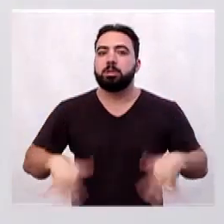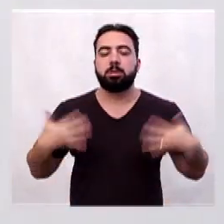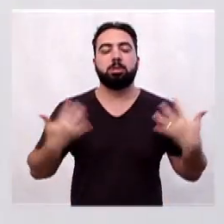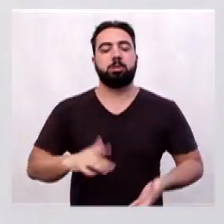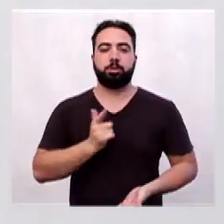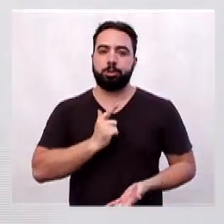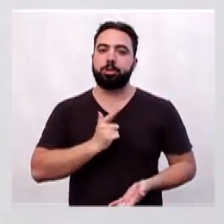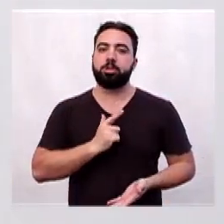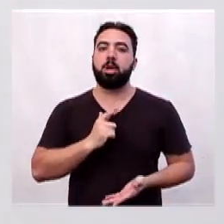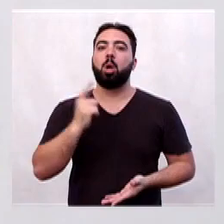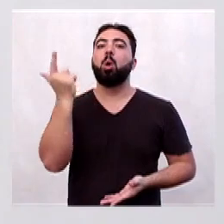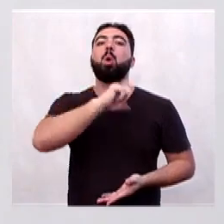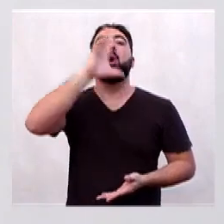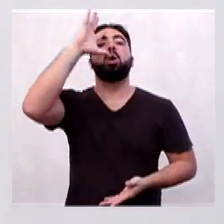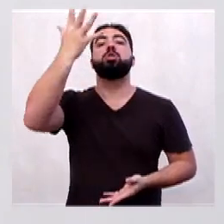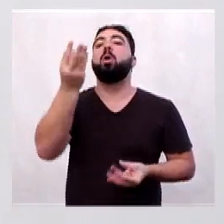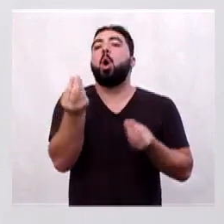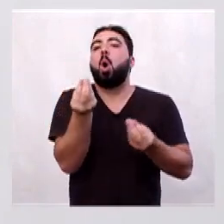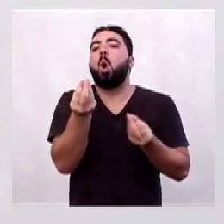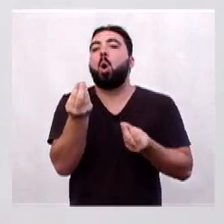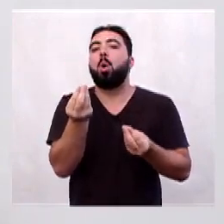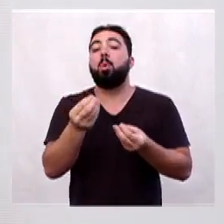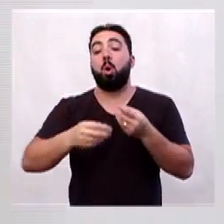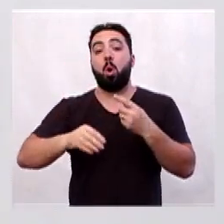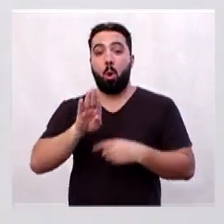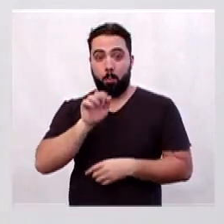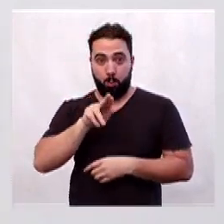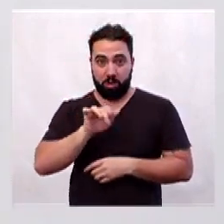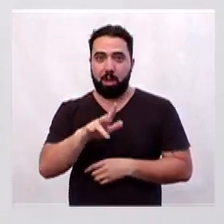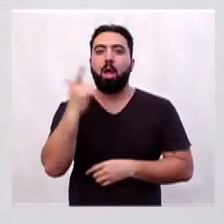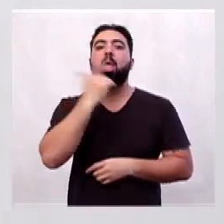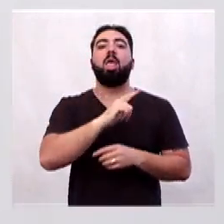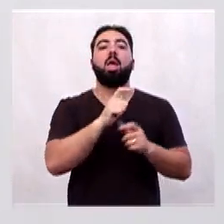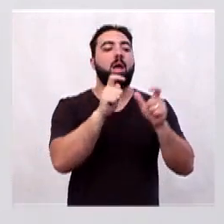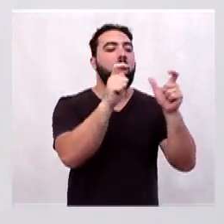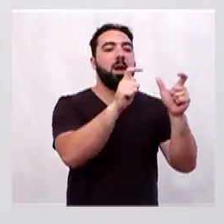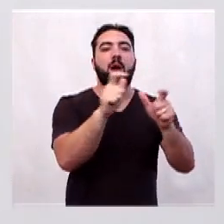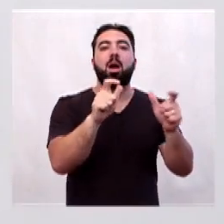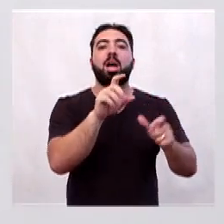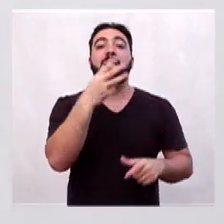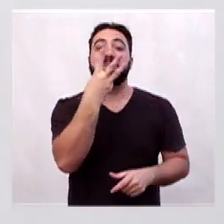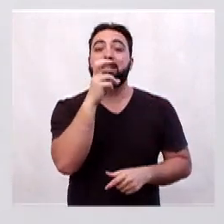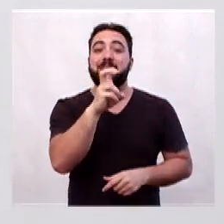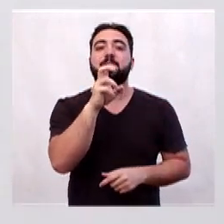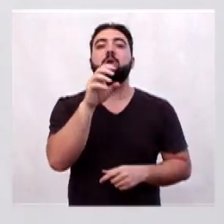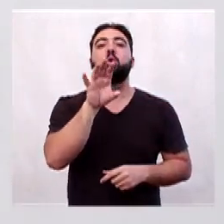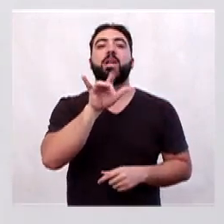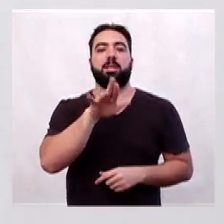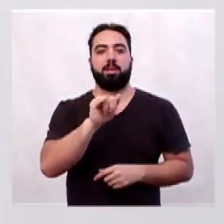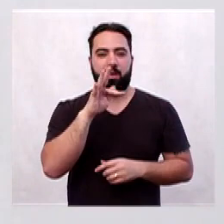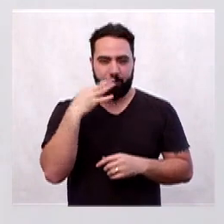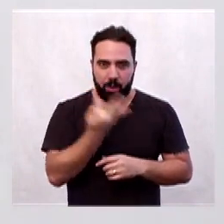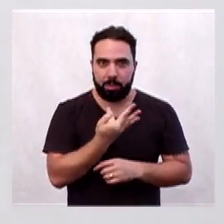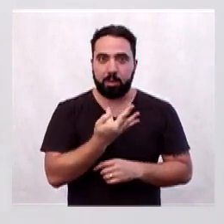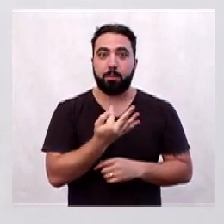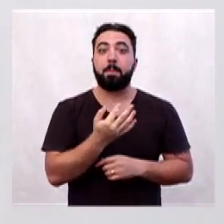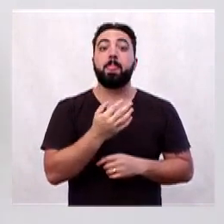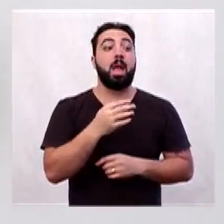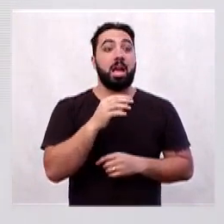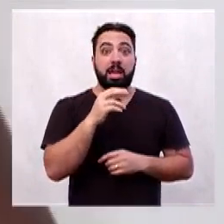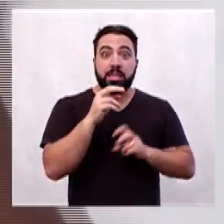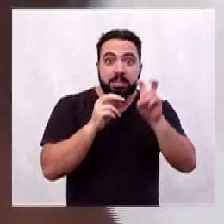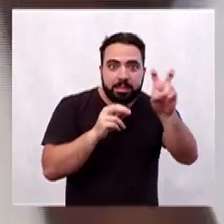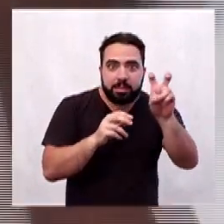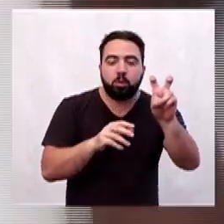sufoco. Para solucionar essa situação terrível, Burnier construiu 35 clínicas da família, sendo que 5